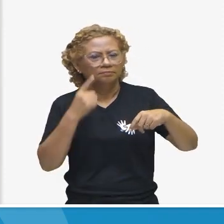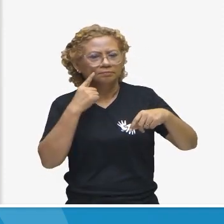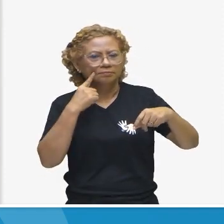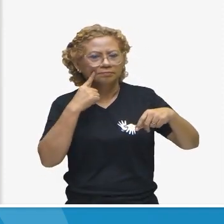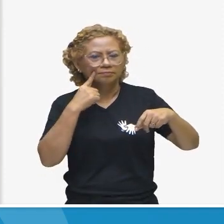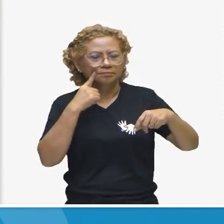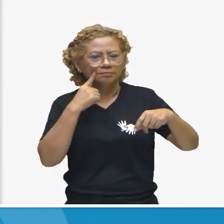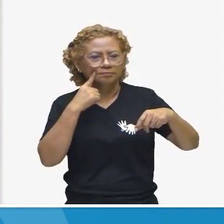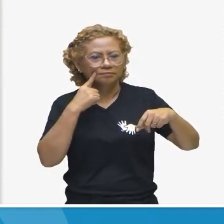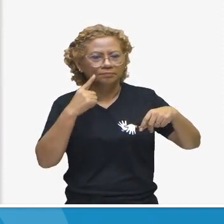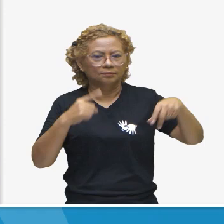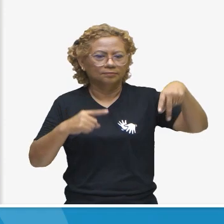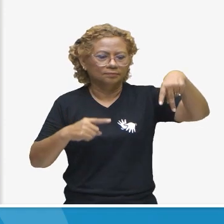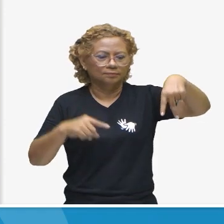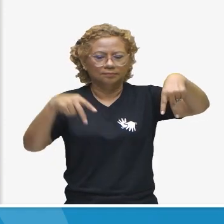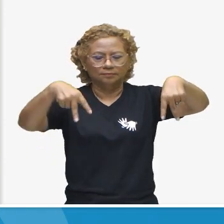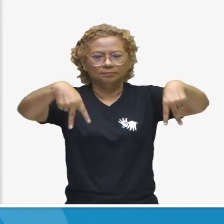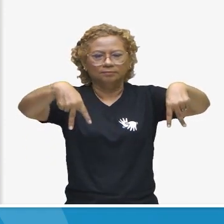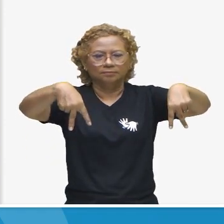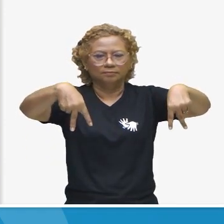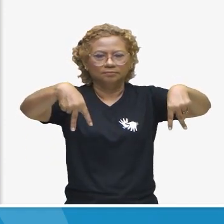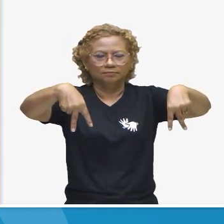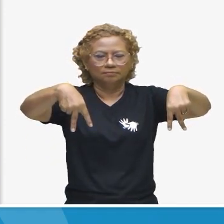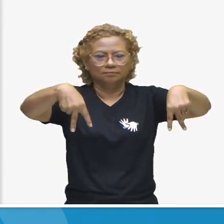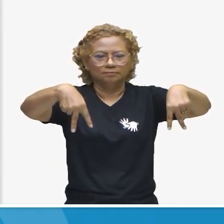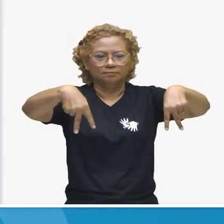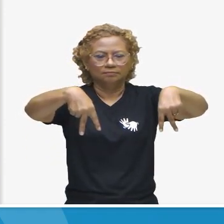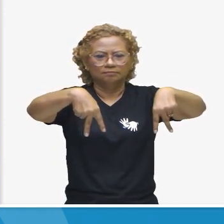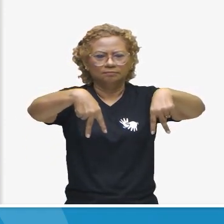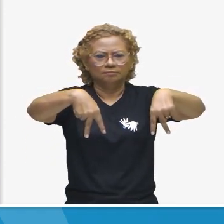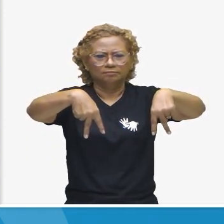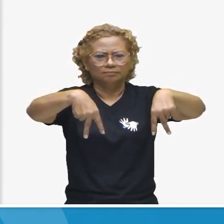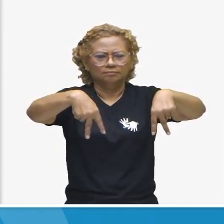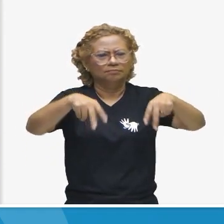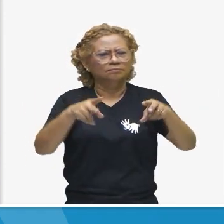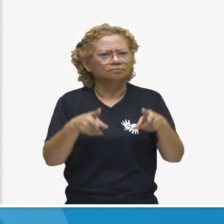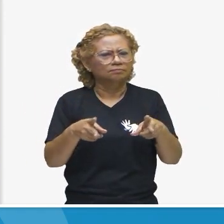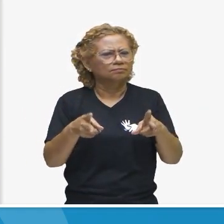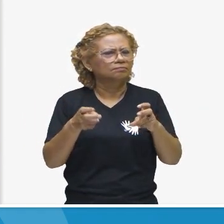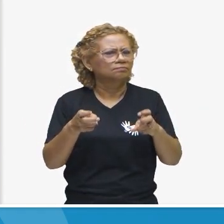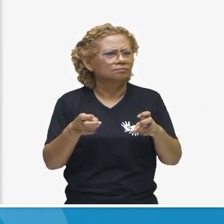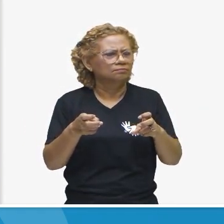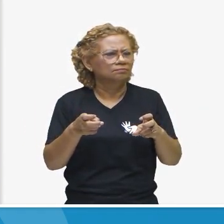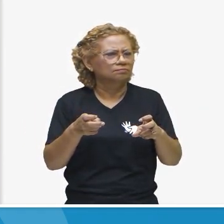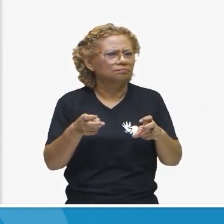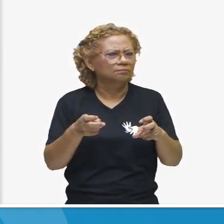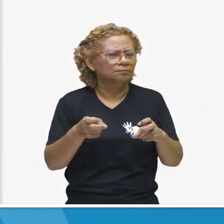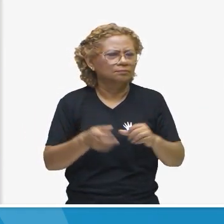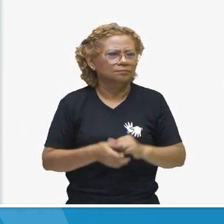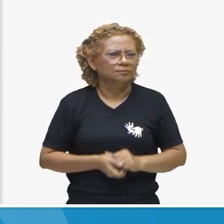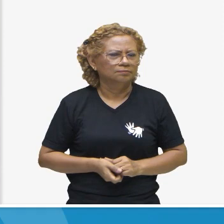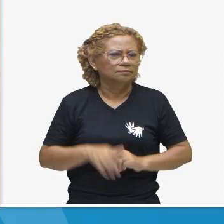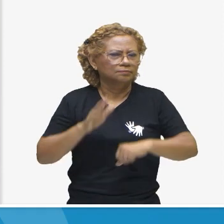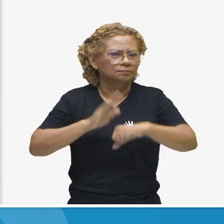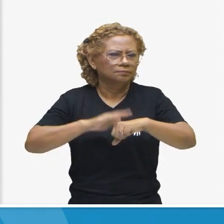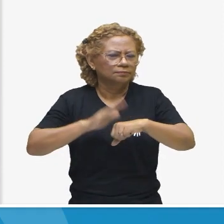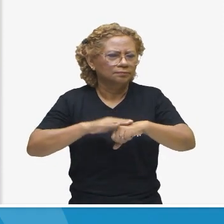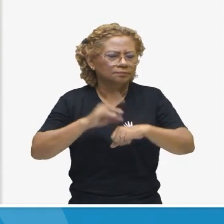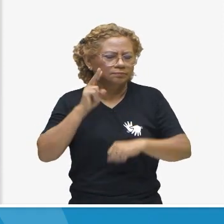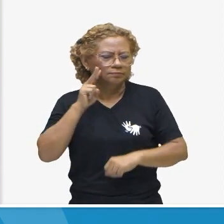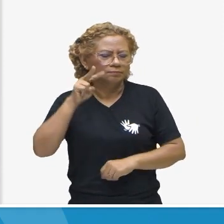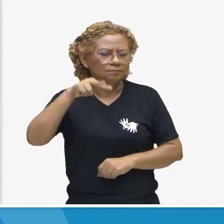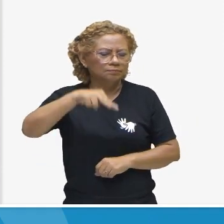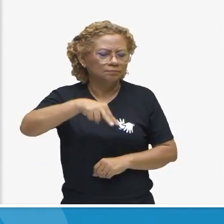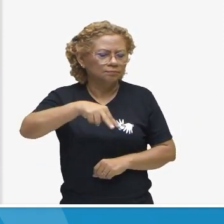tipo, né? Seria pouco provável. Então a gente observa que como nós temos aqui a